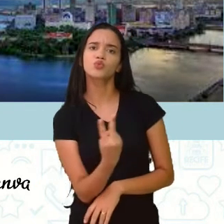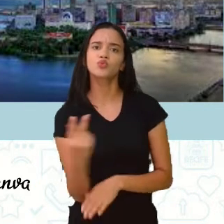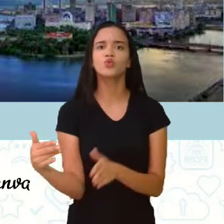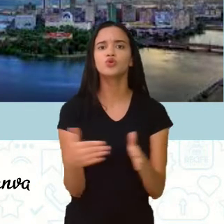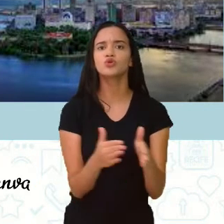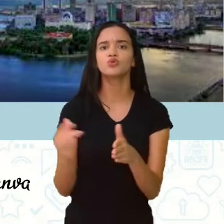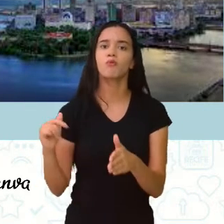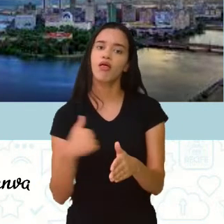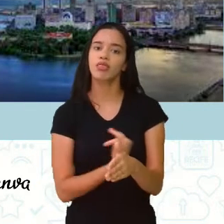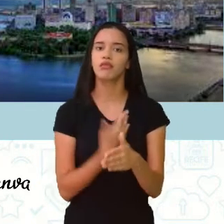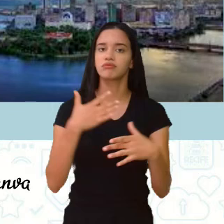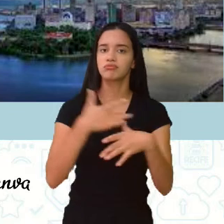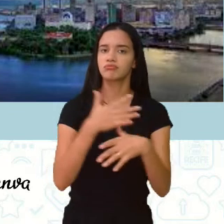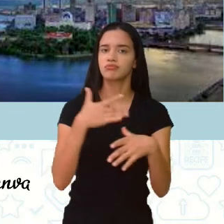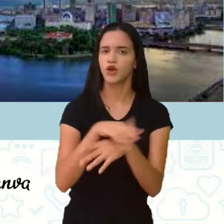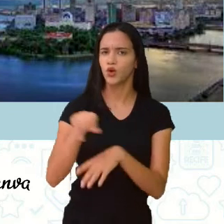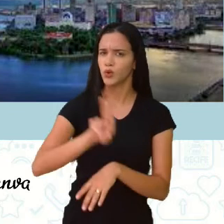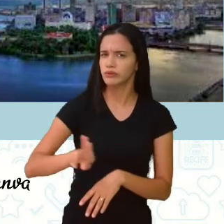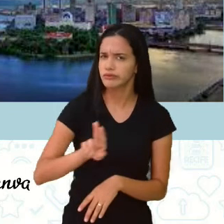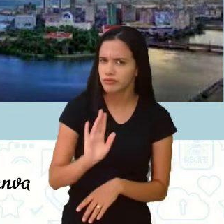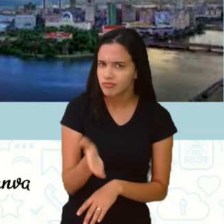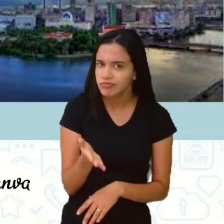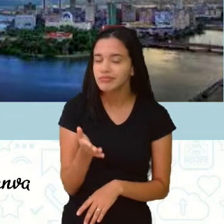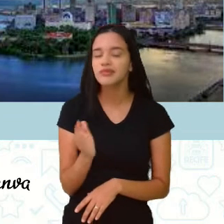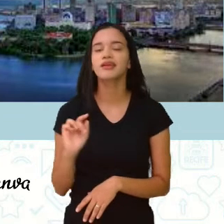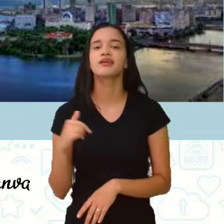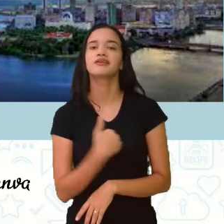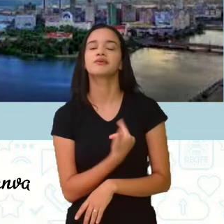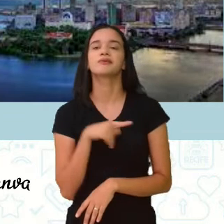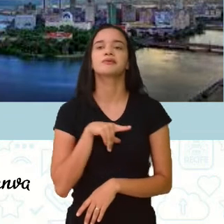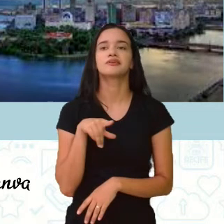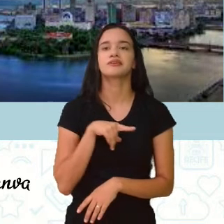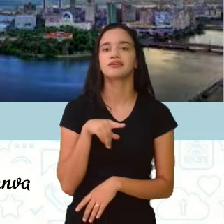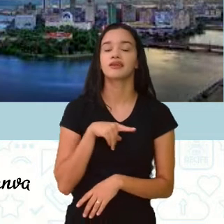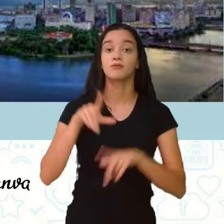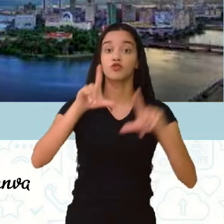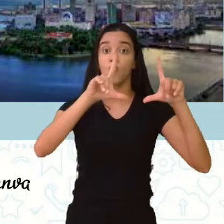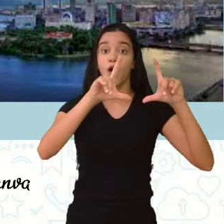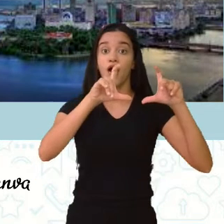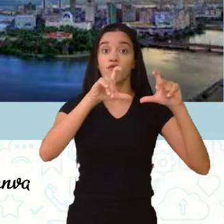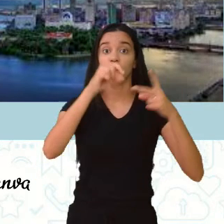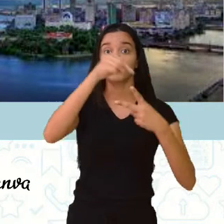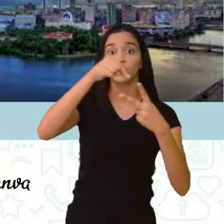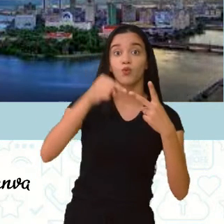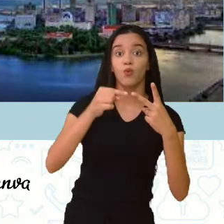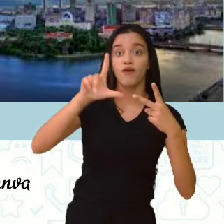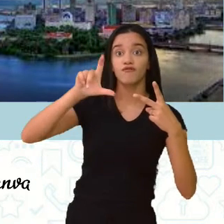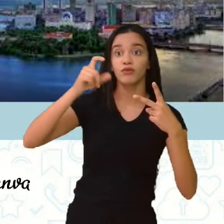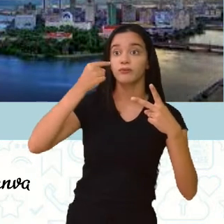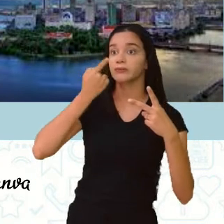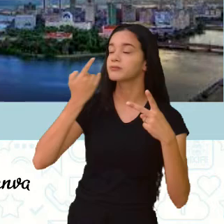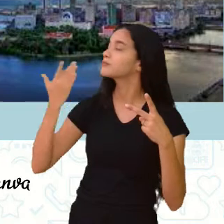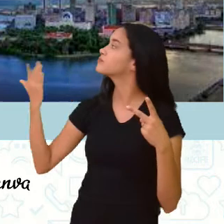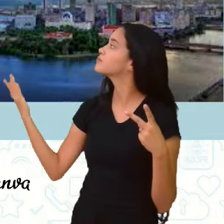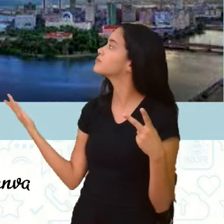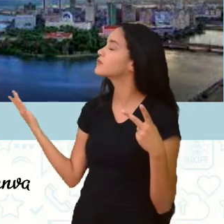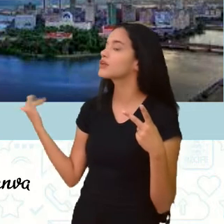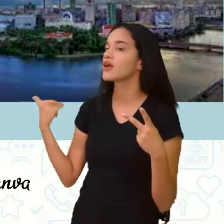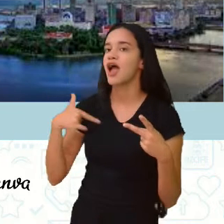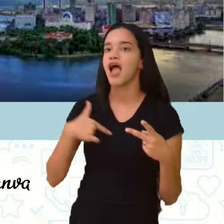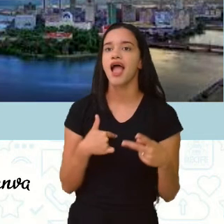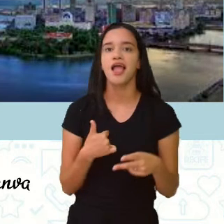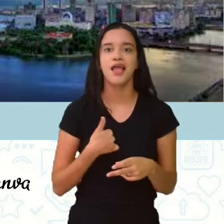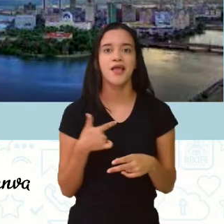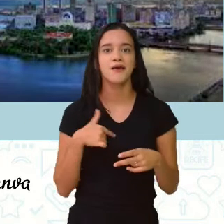nossa cidade? Será que nós já utilizamos? Então, aí nós temos aí uma foto aí cedida pela professora Isabel Borges. Estou cheia